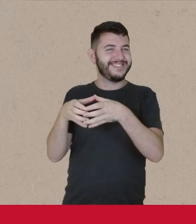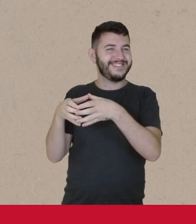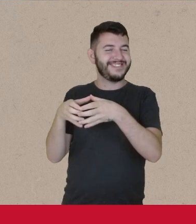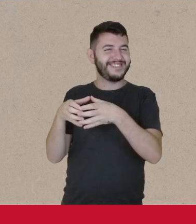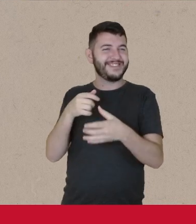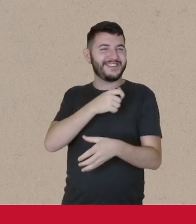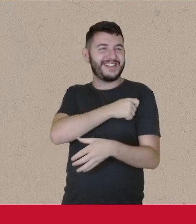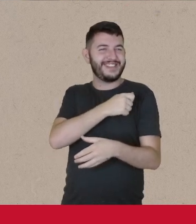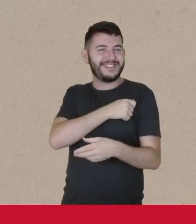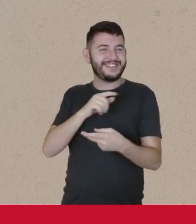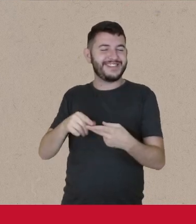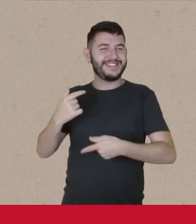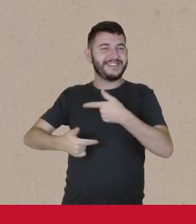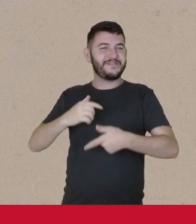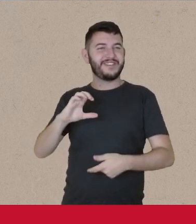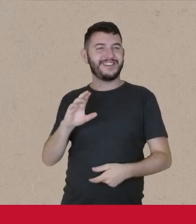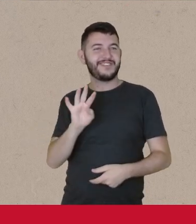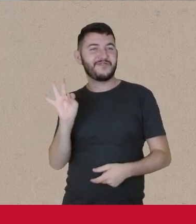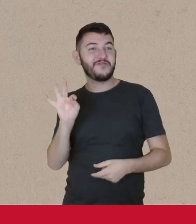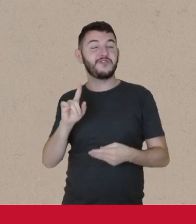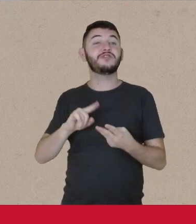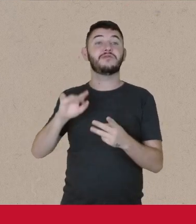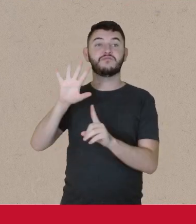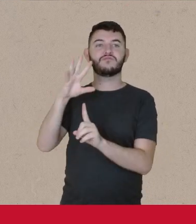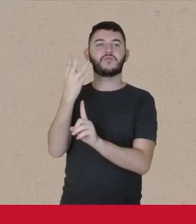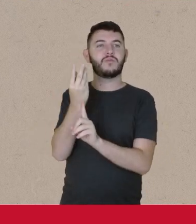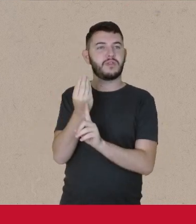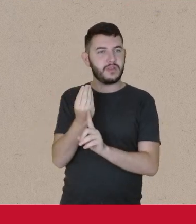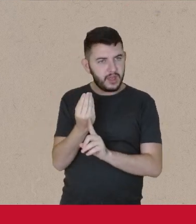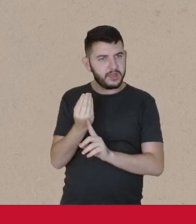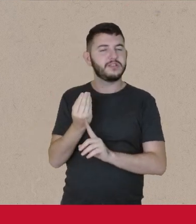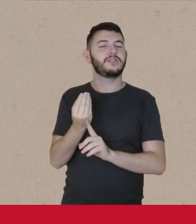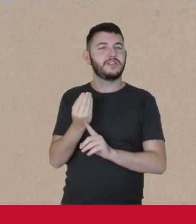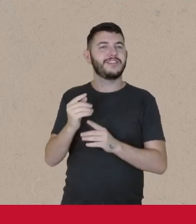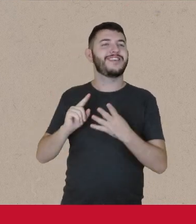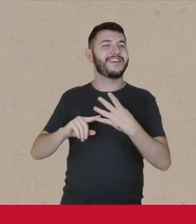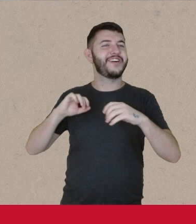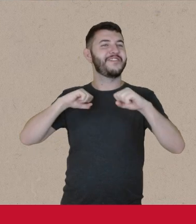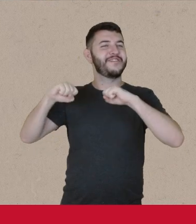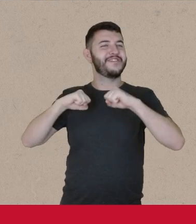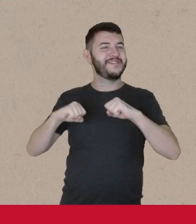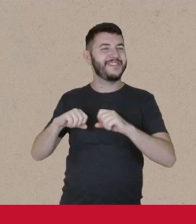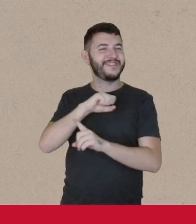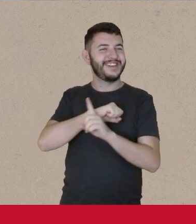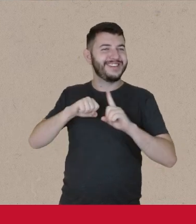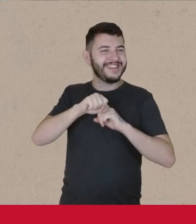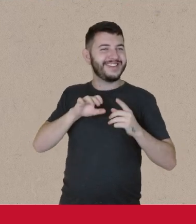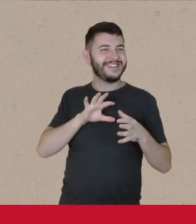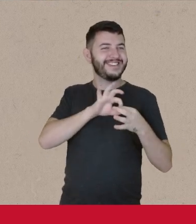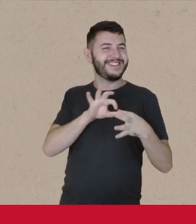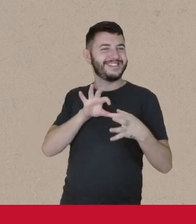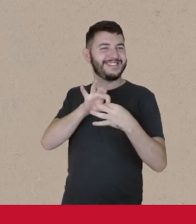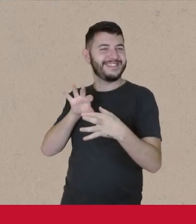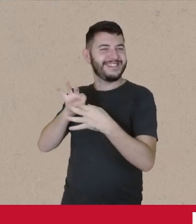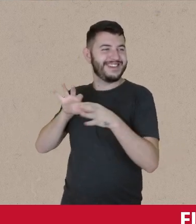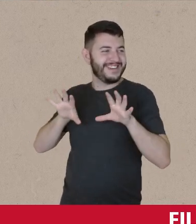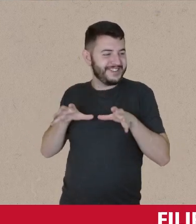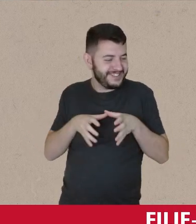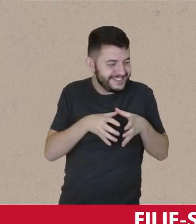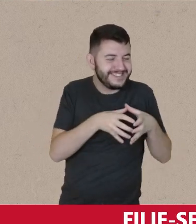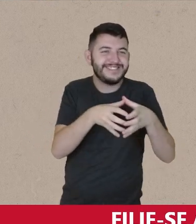da CUT, os artistas, os movimentos sociais estão juntos de novo. Nós